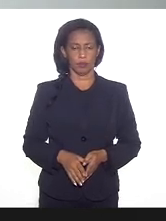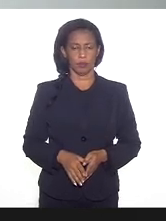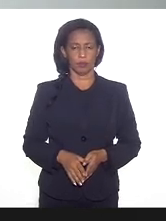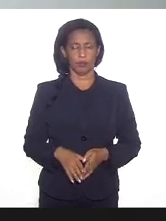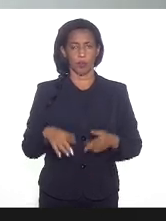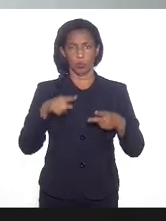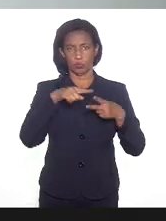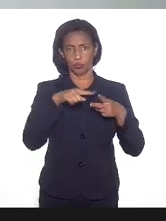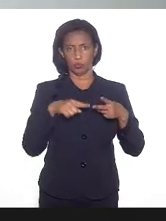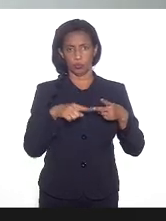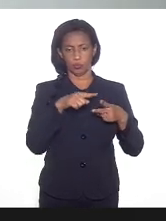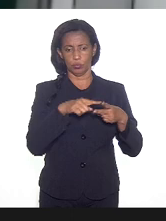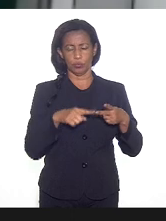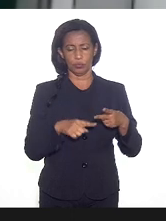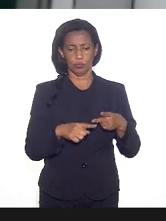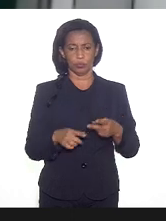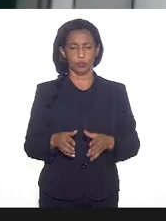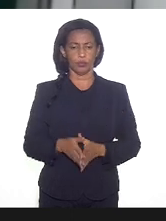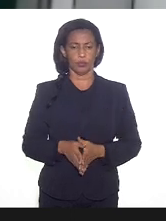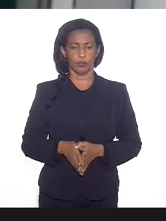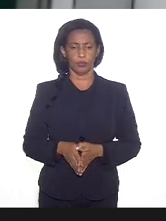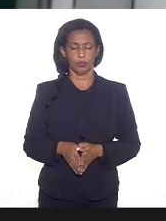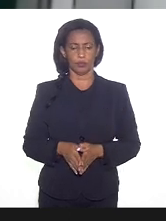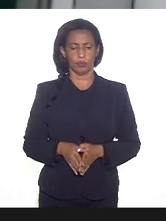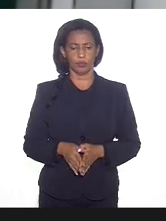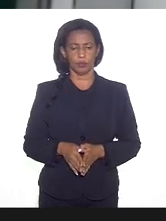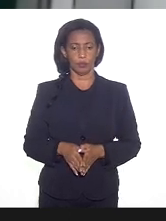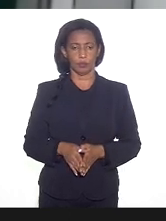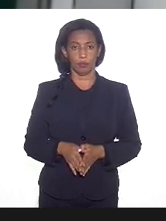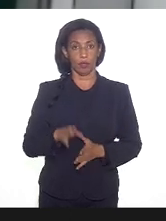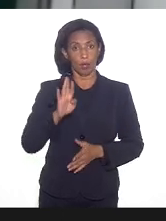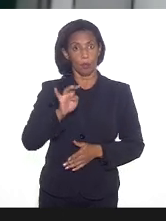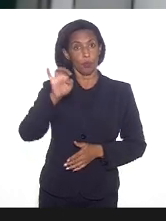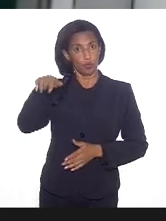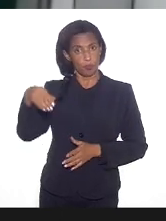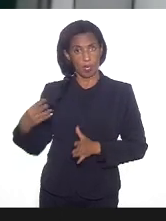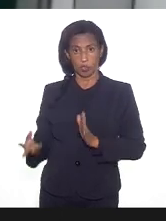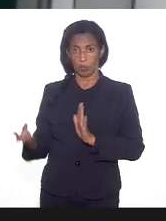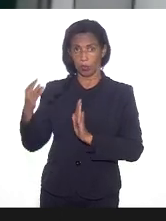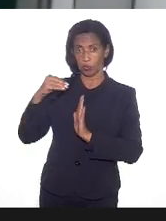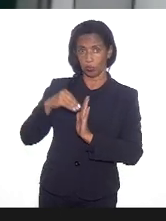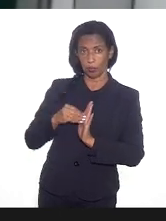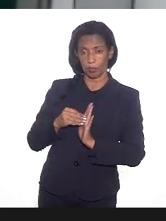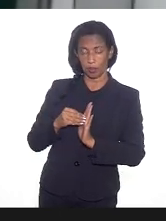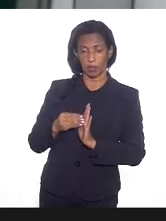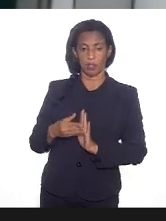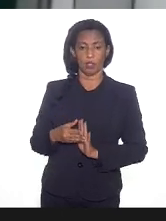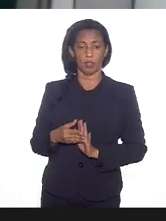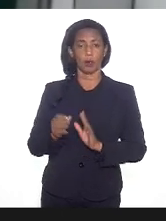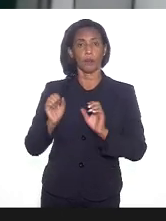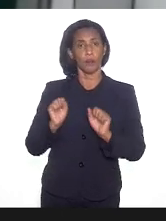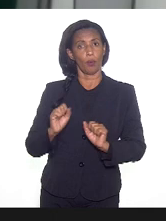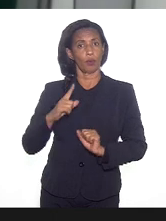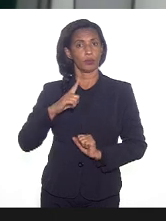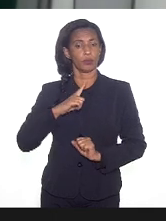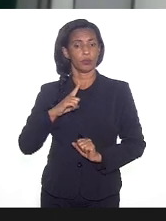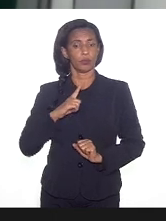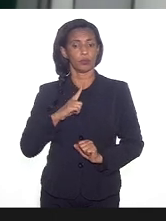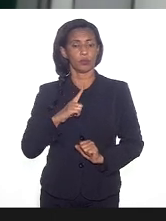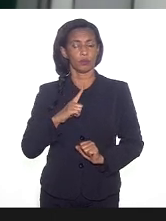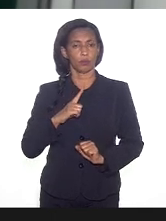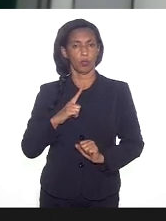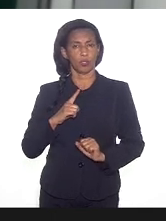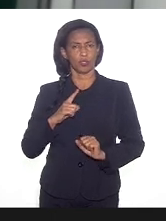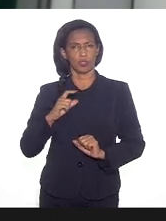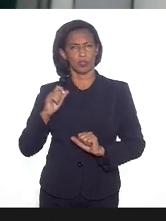esses dois. Na verdade, para os bens que ele não pode incorporar, pode ter... A gente pode